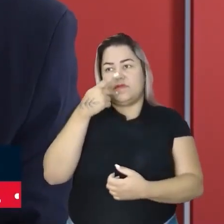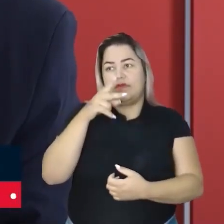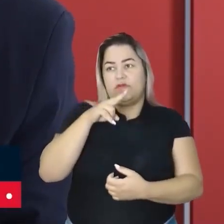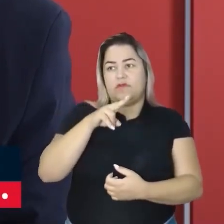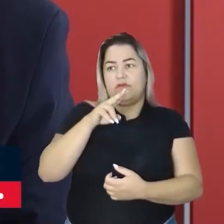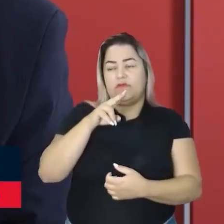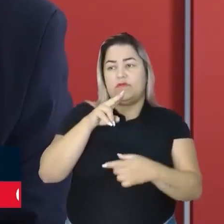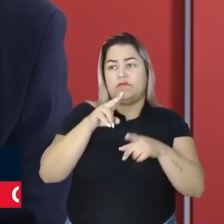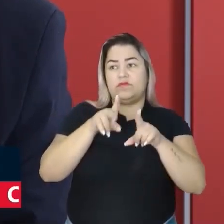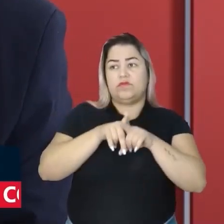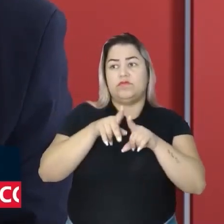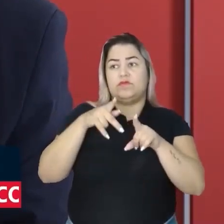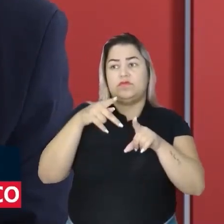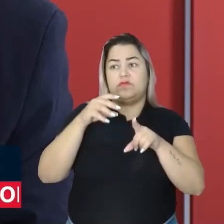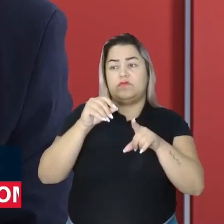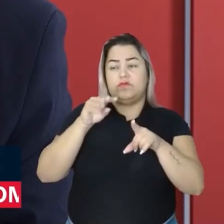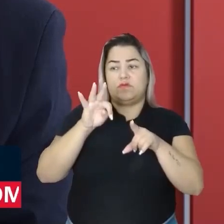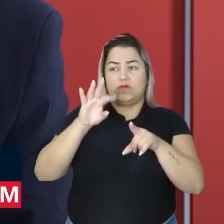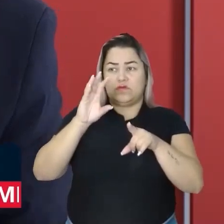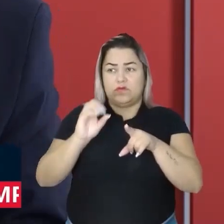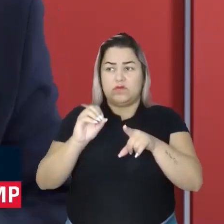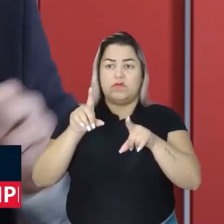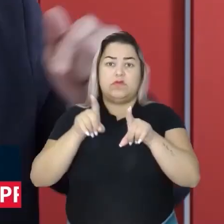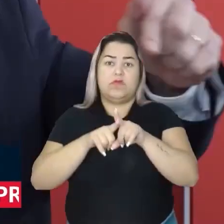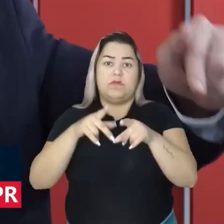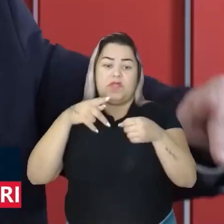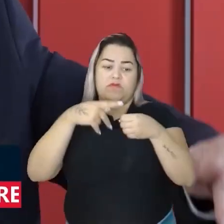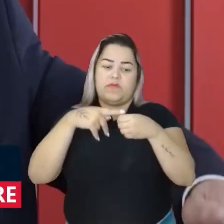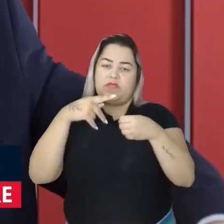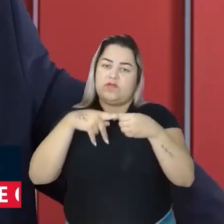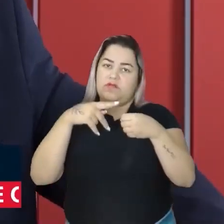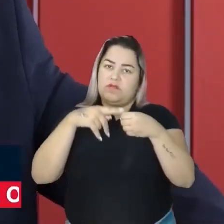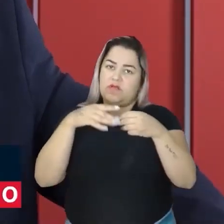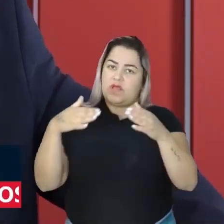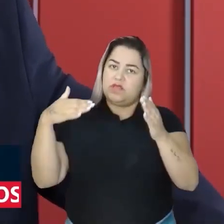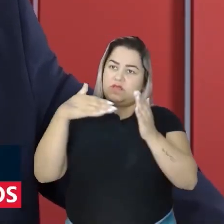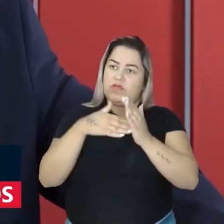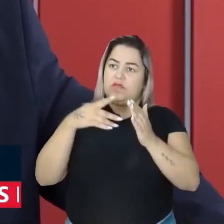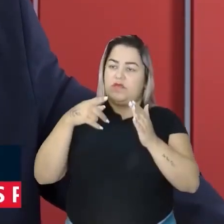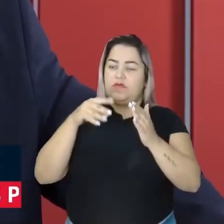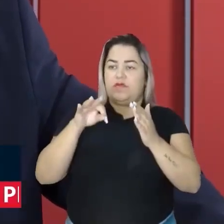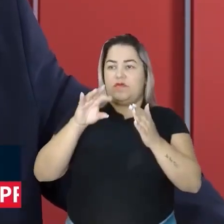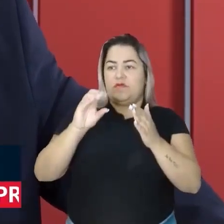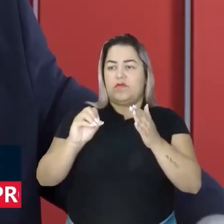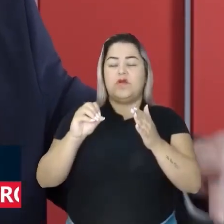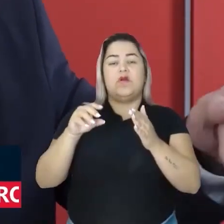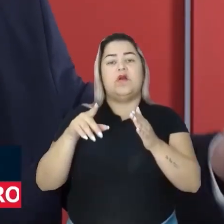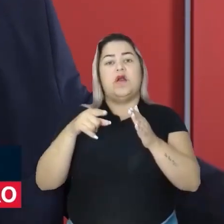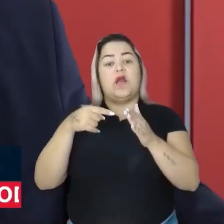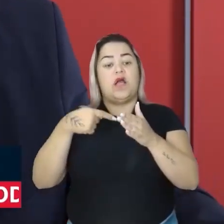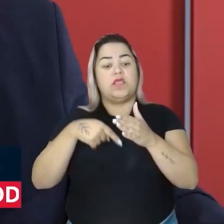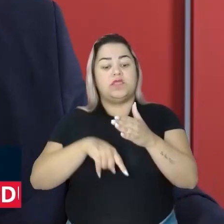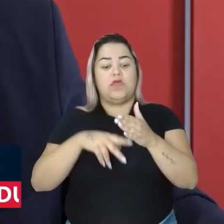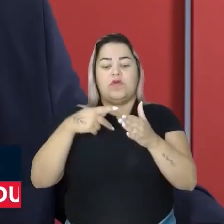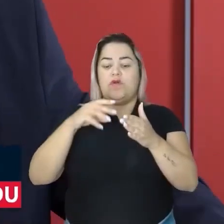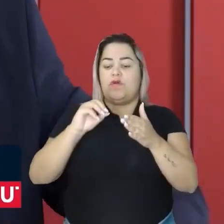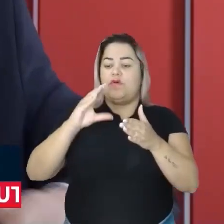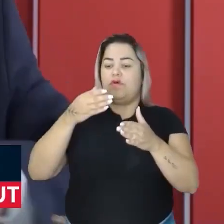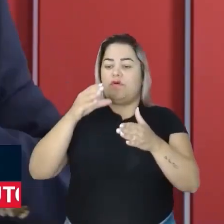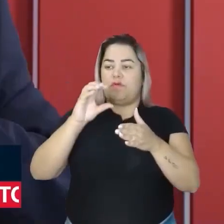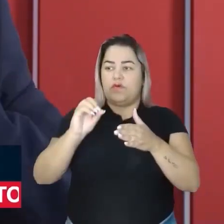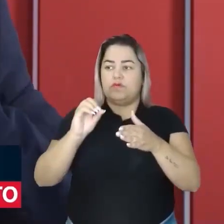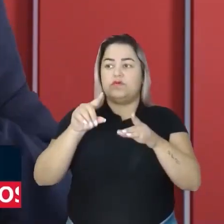verticalizado do poço de exploração do petróleo até o posto. Então, era do poço até o posto de